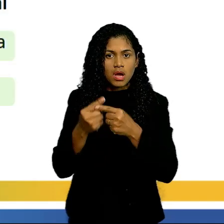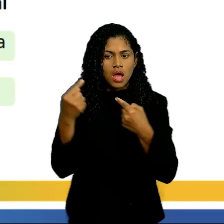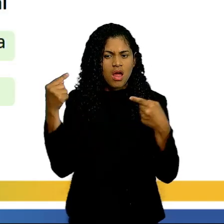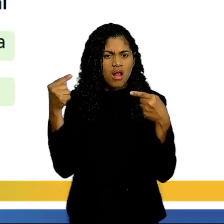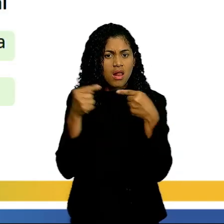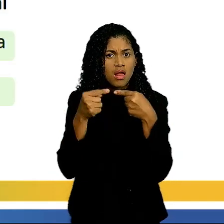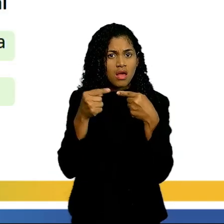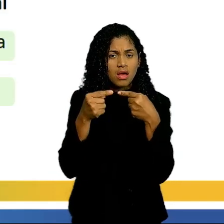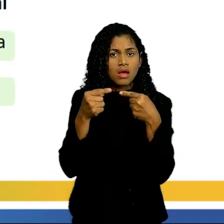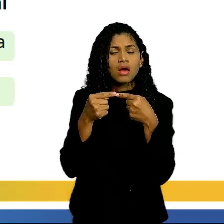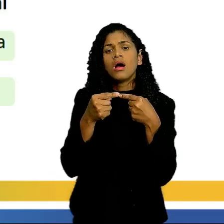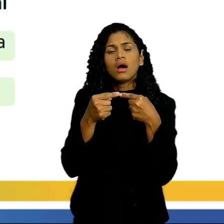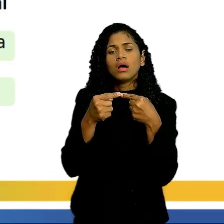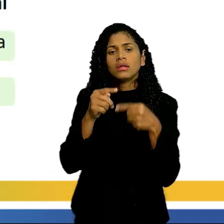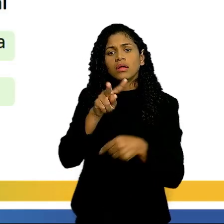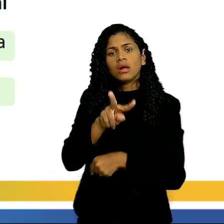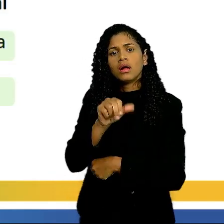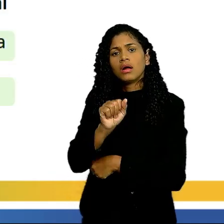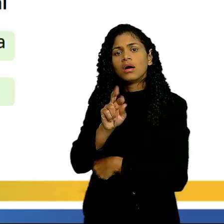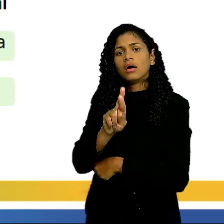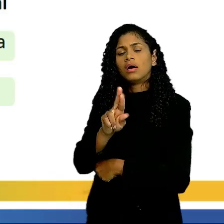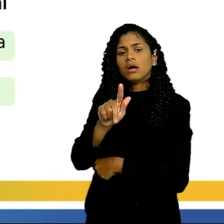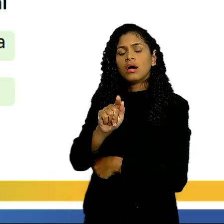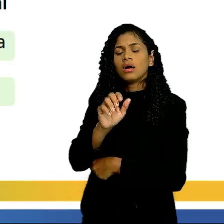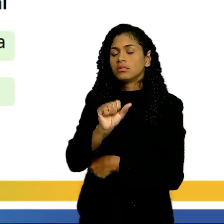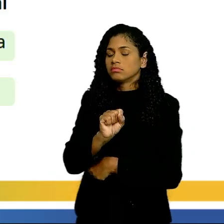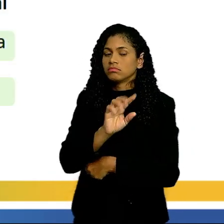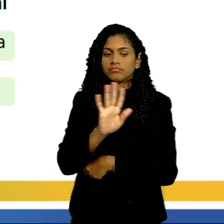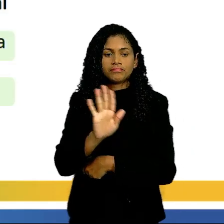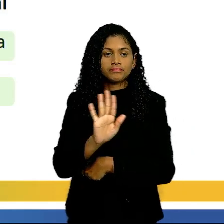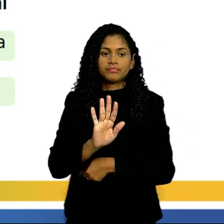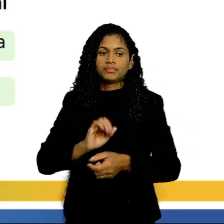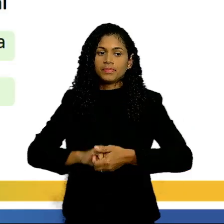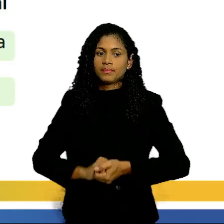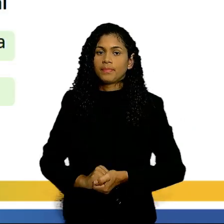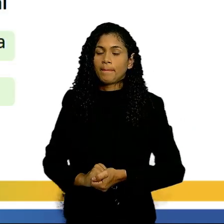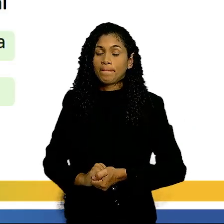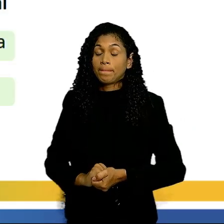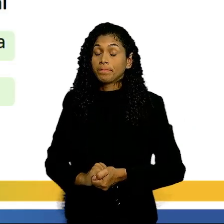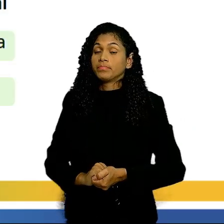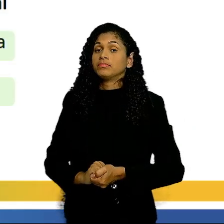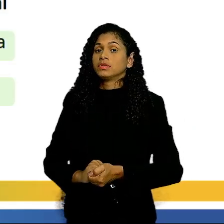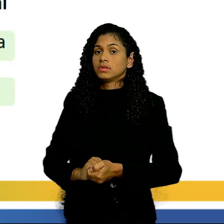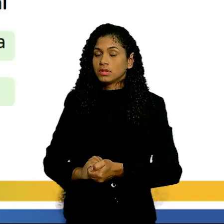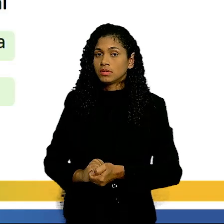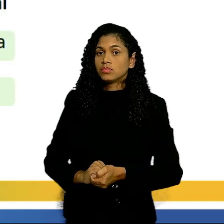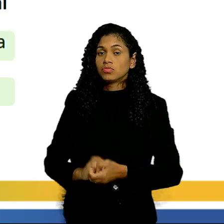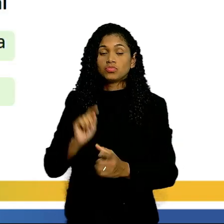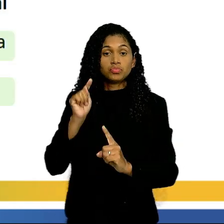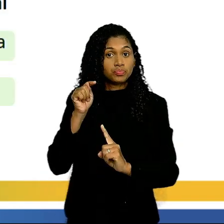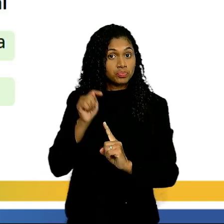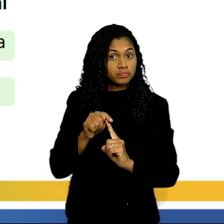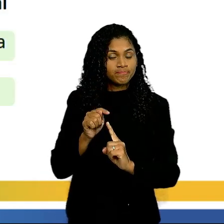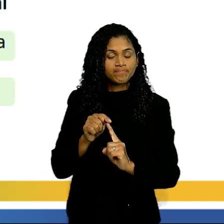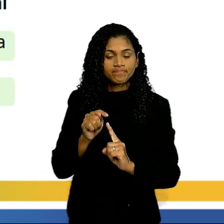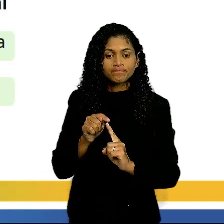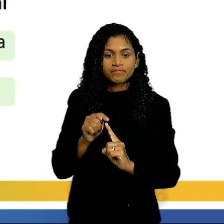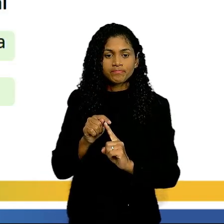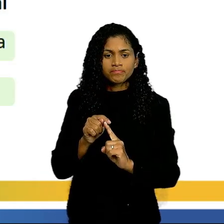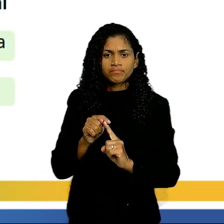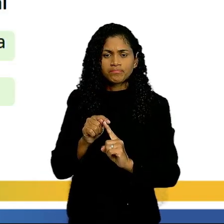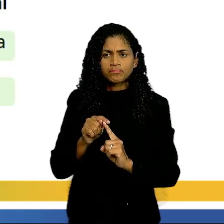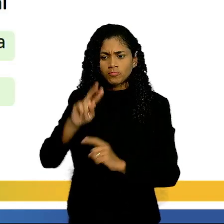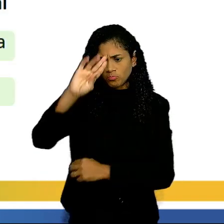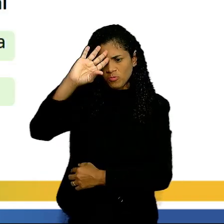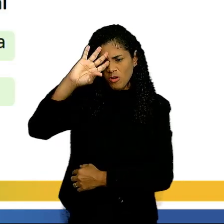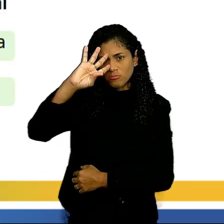Mas era o momento ideal, né, para que o partido tomasse o poder. Acusaram, então, Washington Luiz